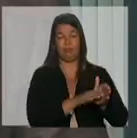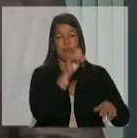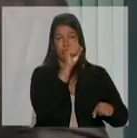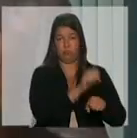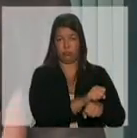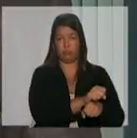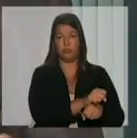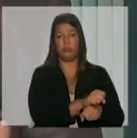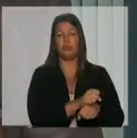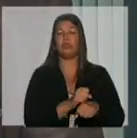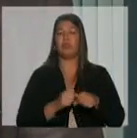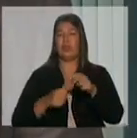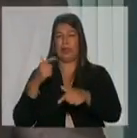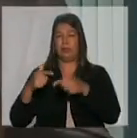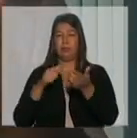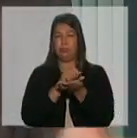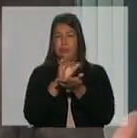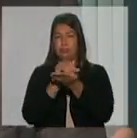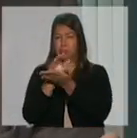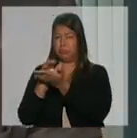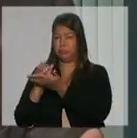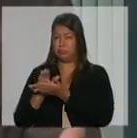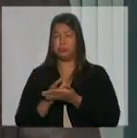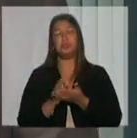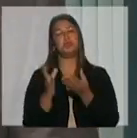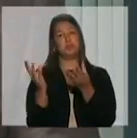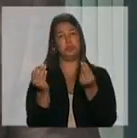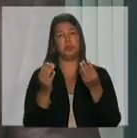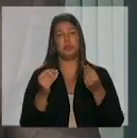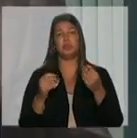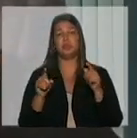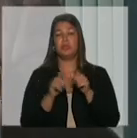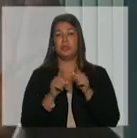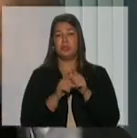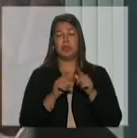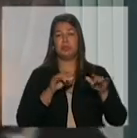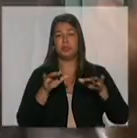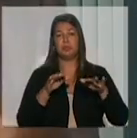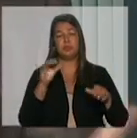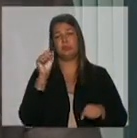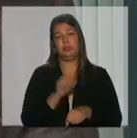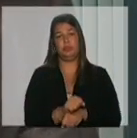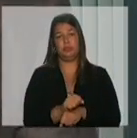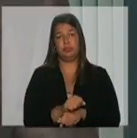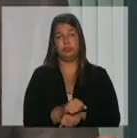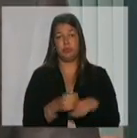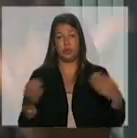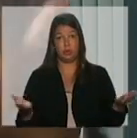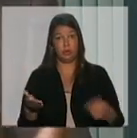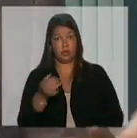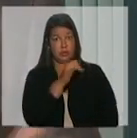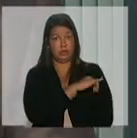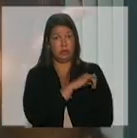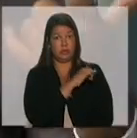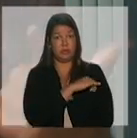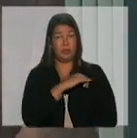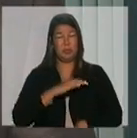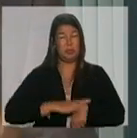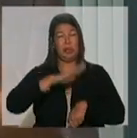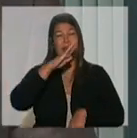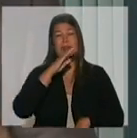os estaleiros pararam de funcionar, o desemprego tomou conta do Rio de Janeiro e a máquina parou de girar. Hoje o Rio de Janeiro